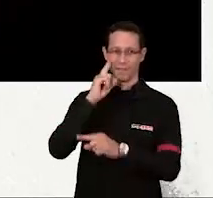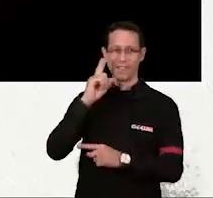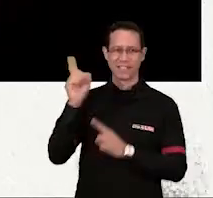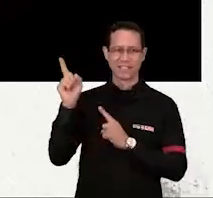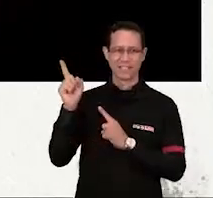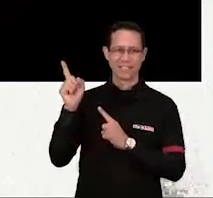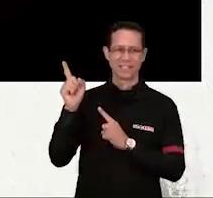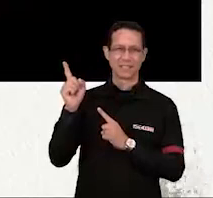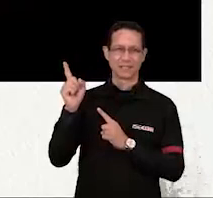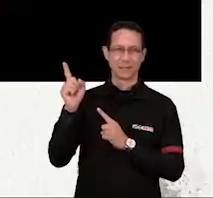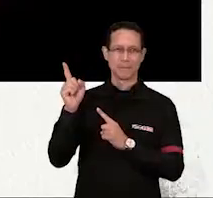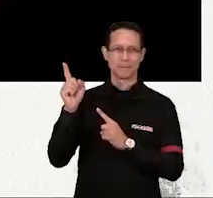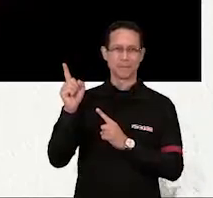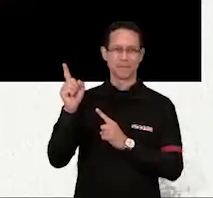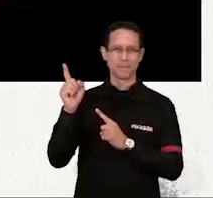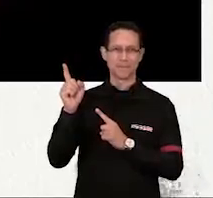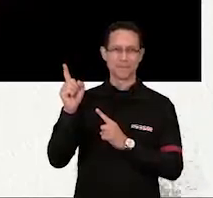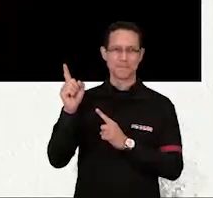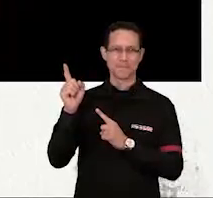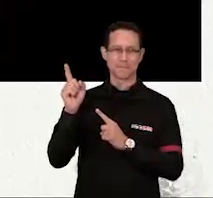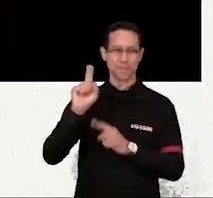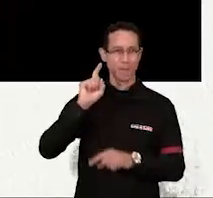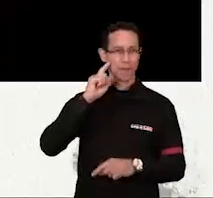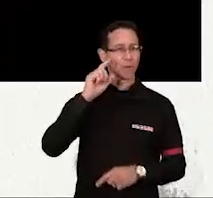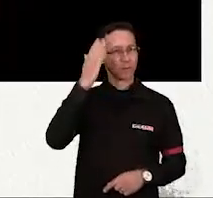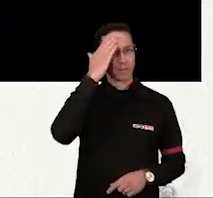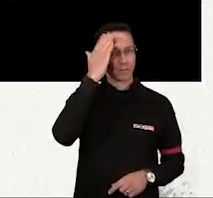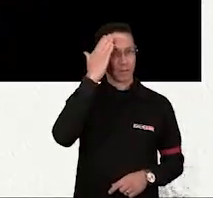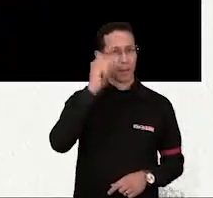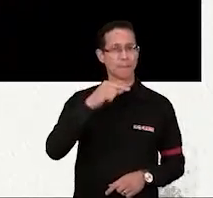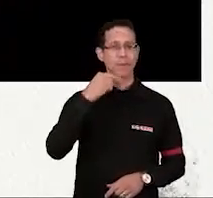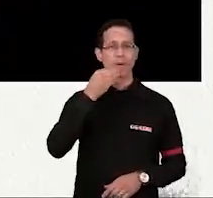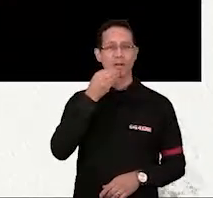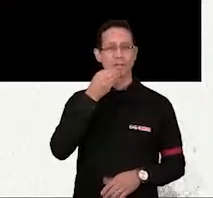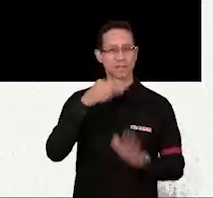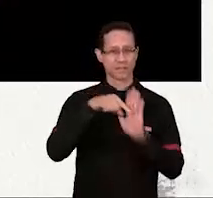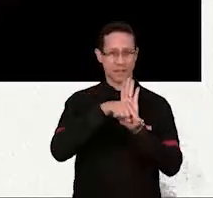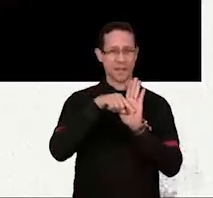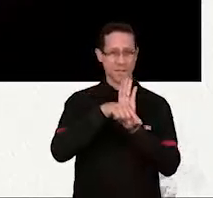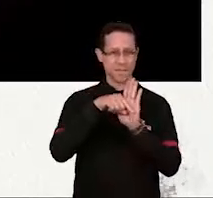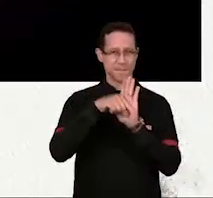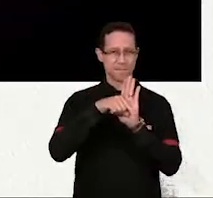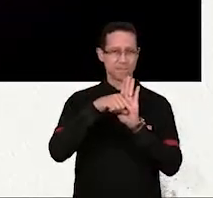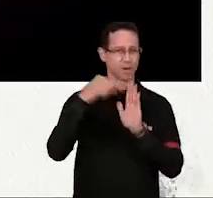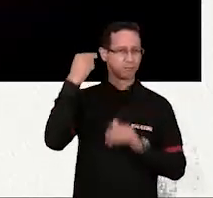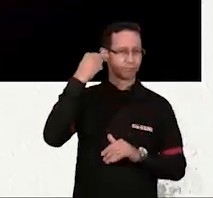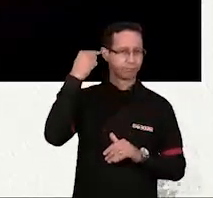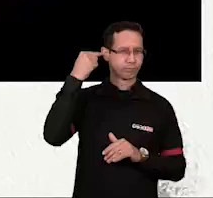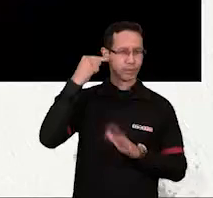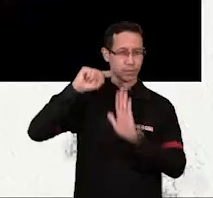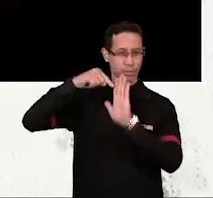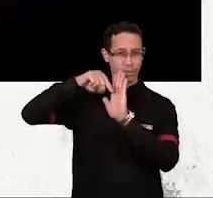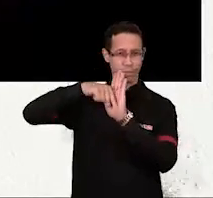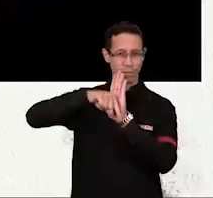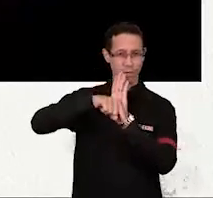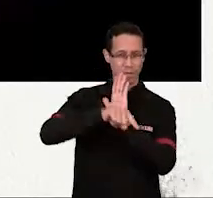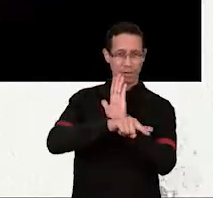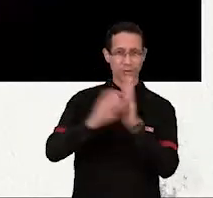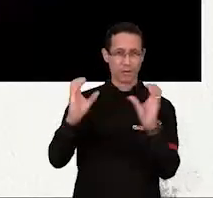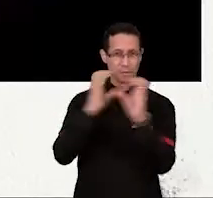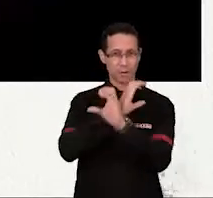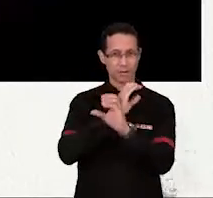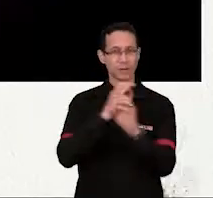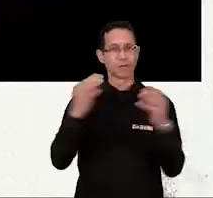até o tímpano e é sabido, né, que o exame do conduto auditivo por completo, ele só é